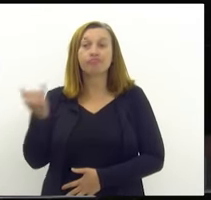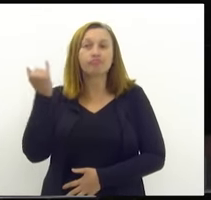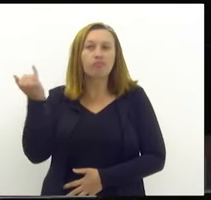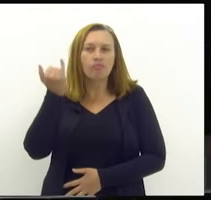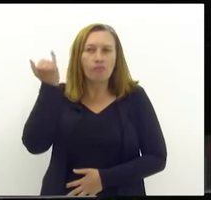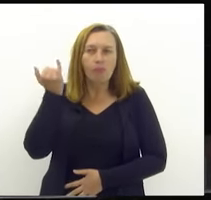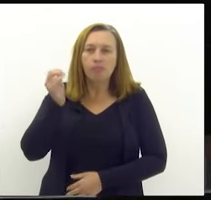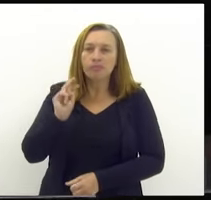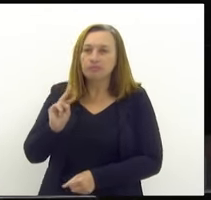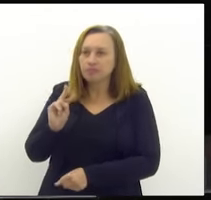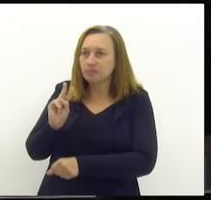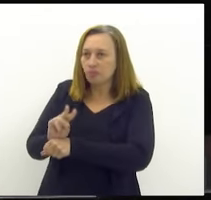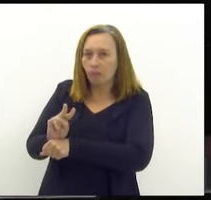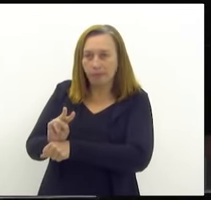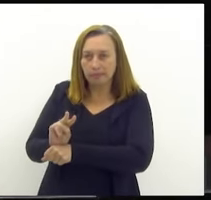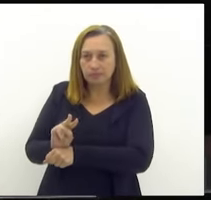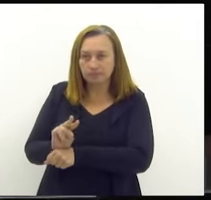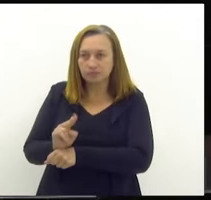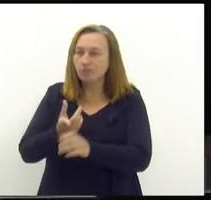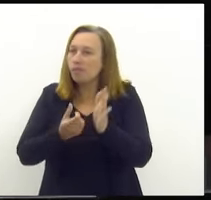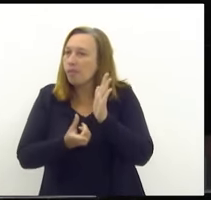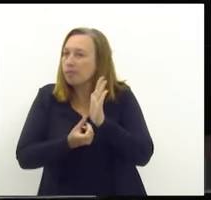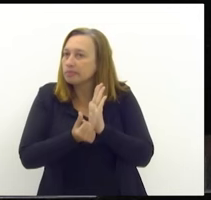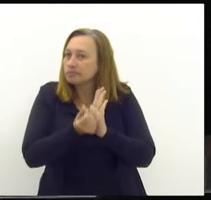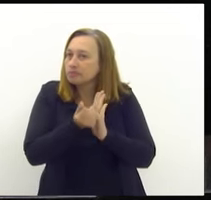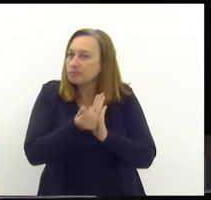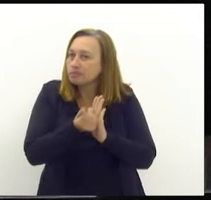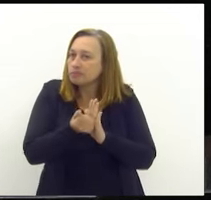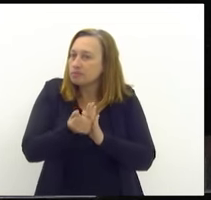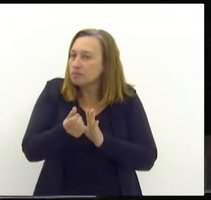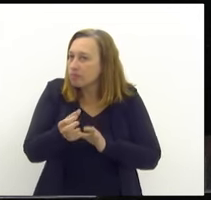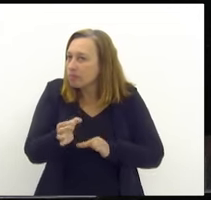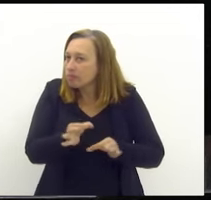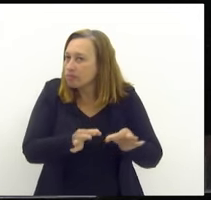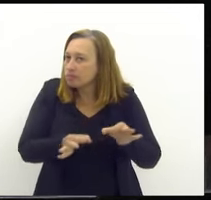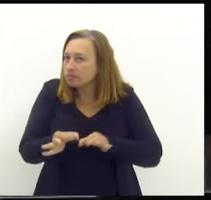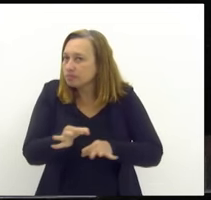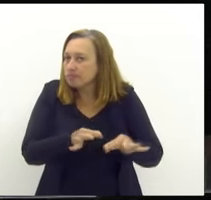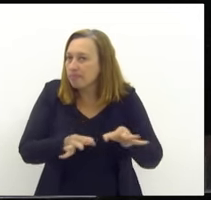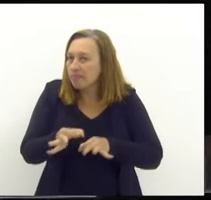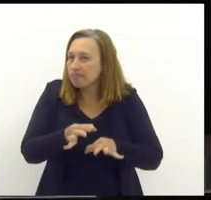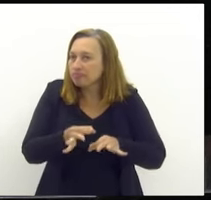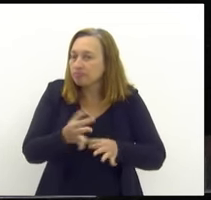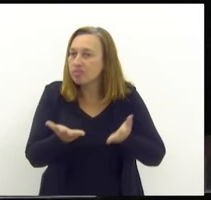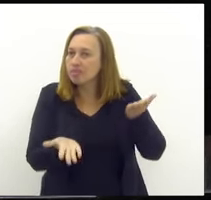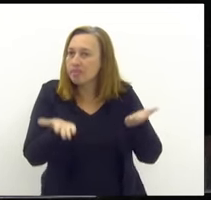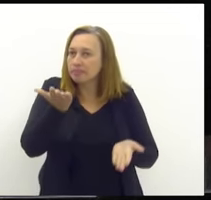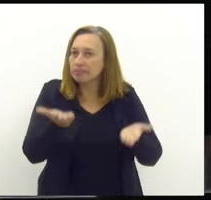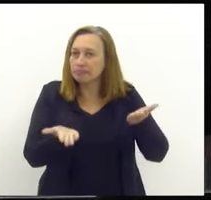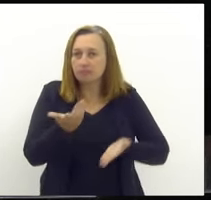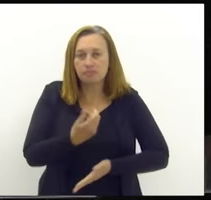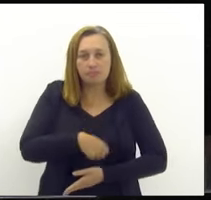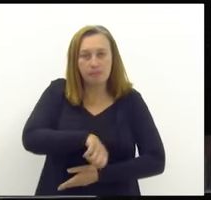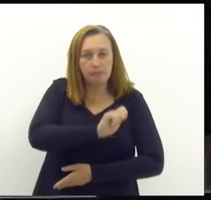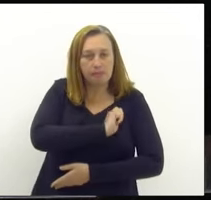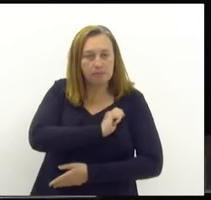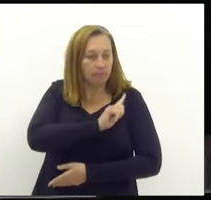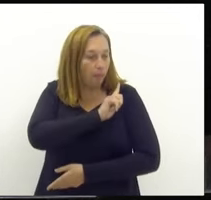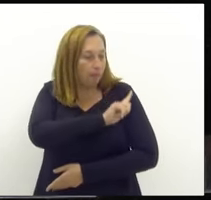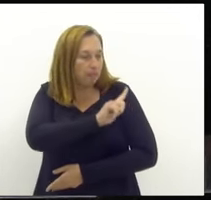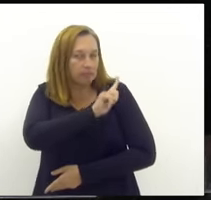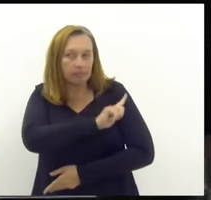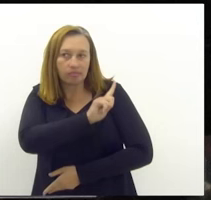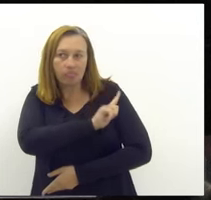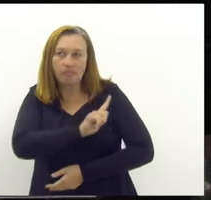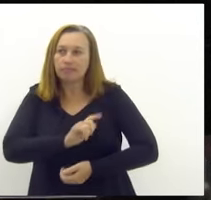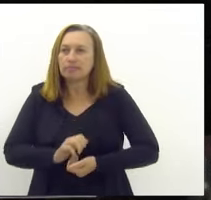para proteger o orçamento E o planejamento e o equilíbrio fiscal das gestões cito